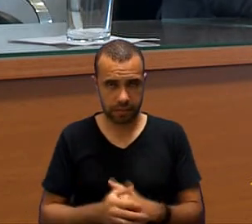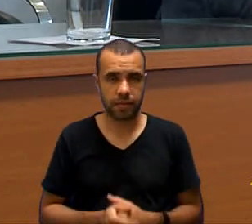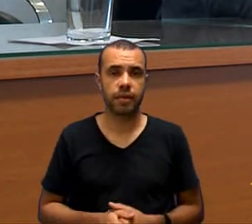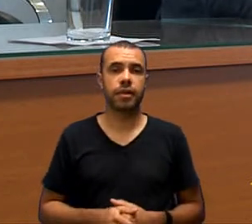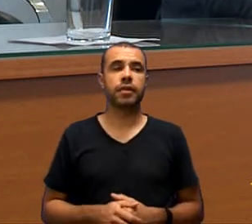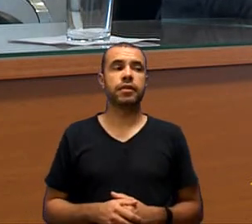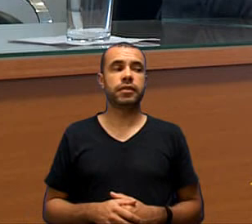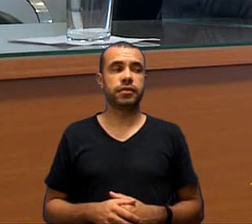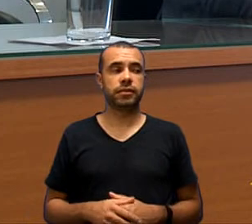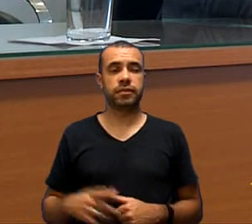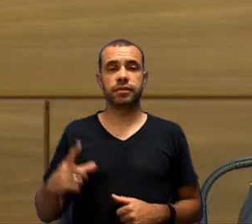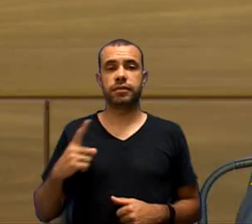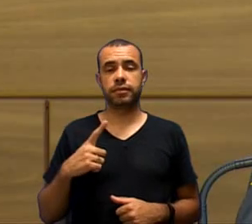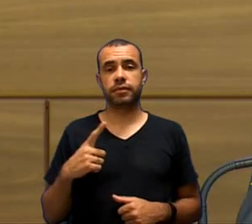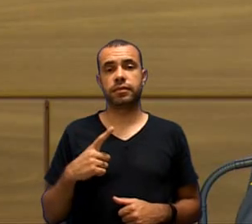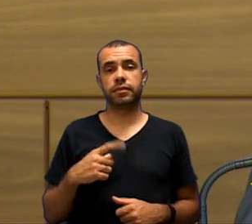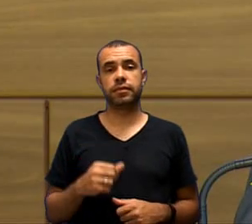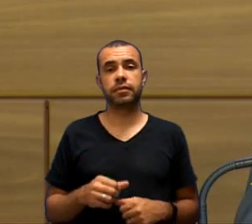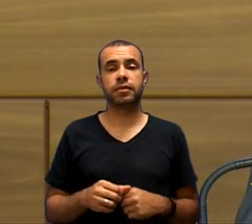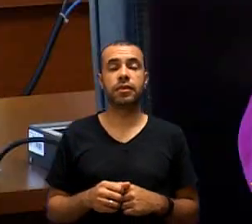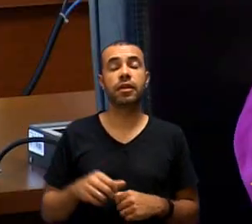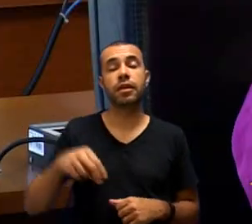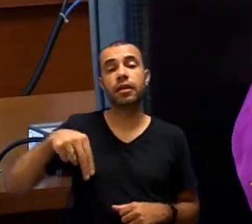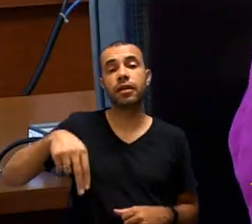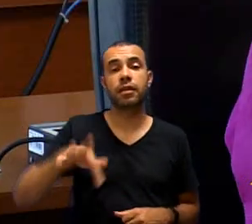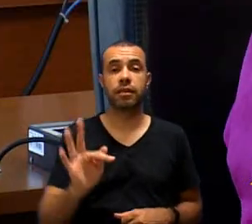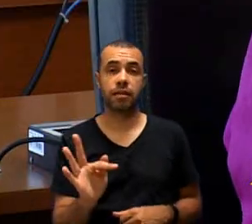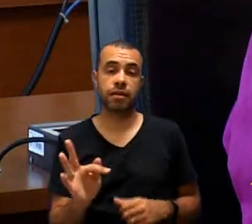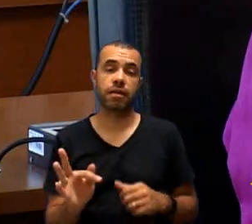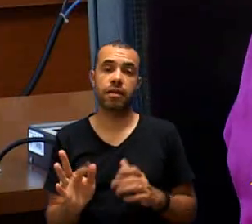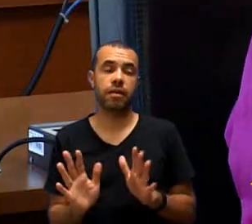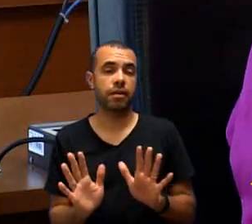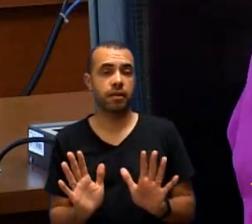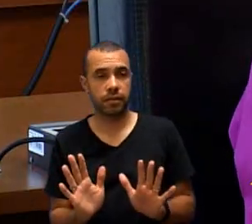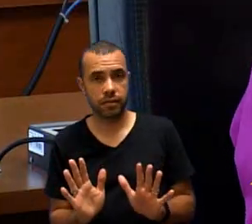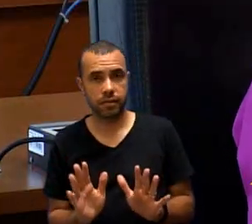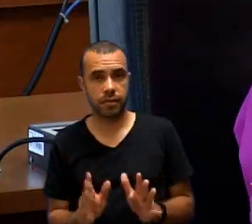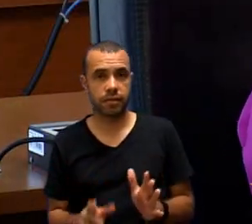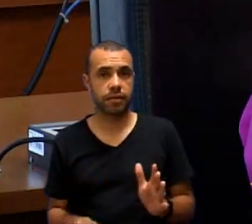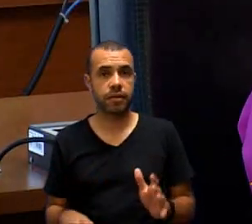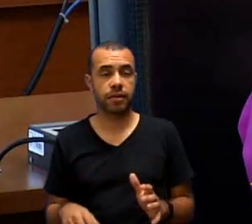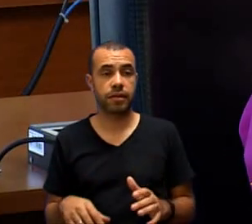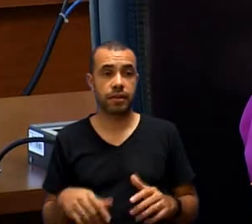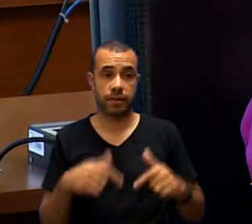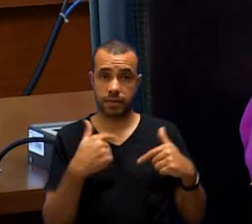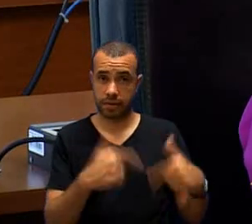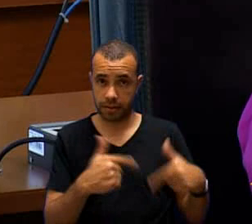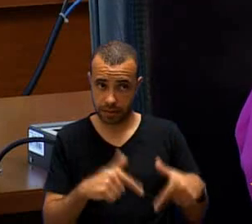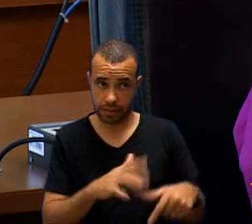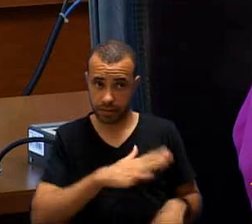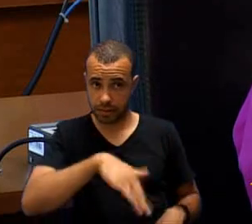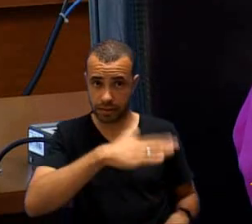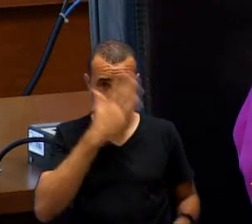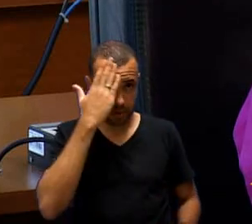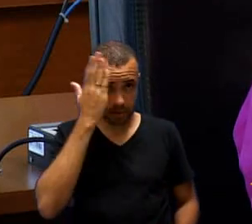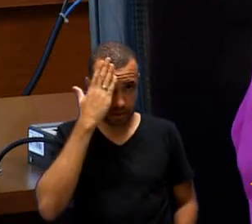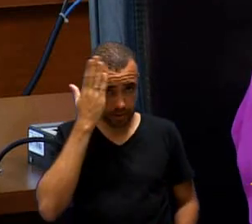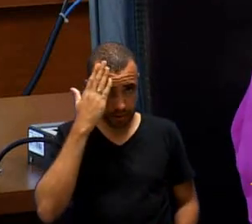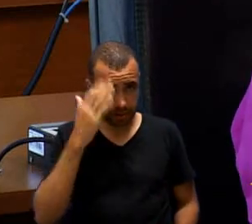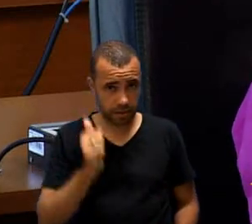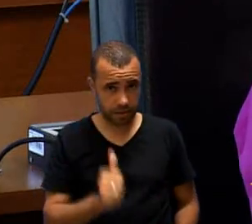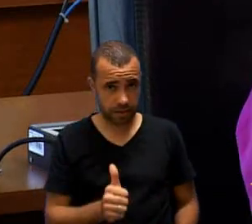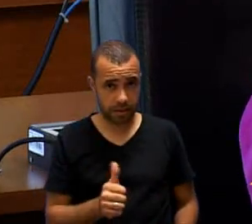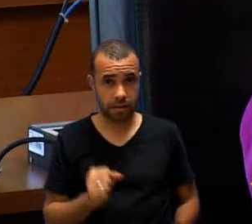Bom, serviço de correspondência e impressão então, de cargueiras. Então, nota fiscal Sorocabana, quem é da área de serviço sabe disso? Sabe. Eu